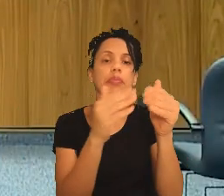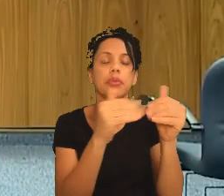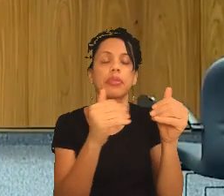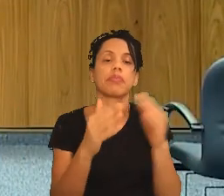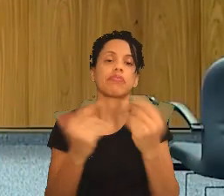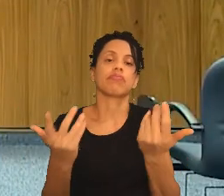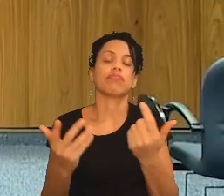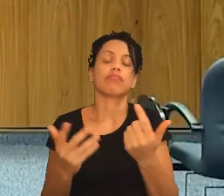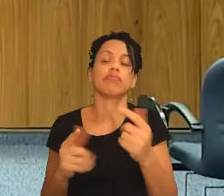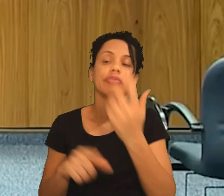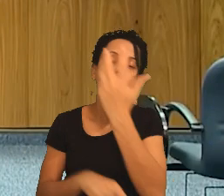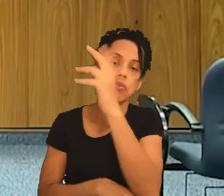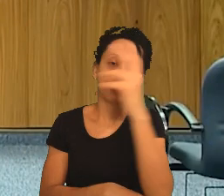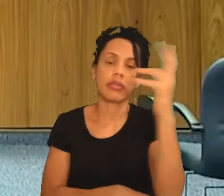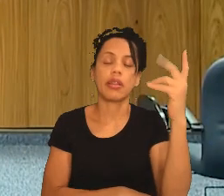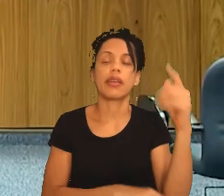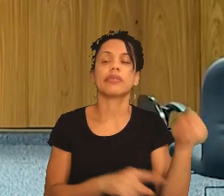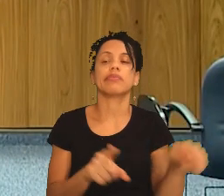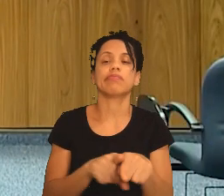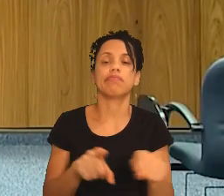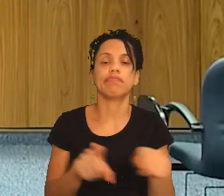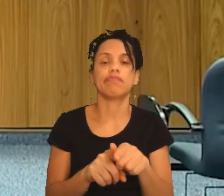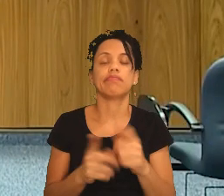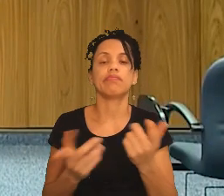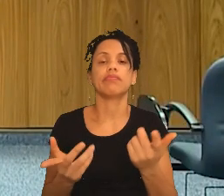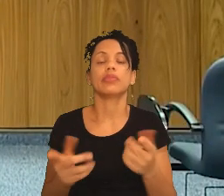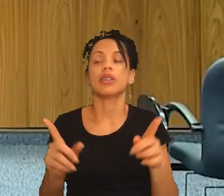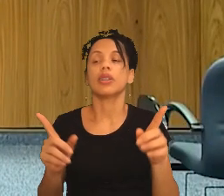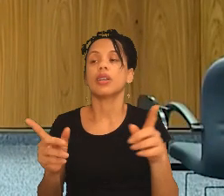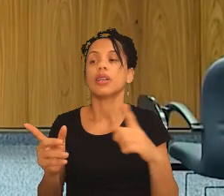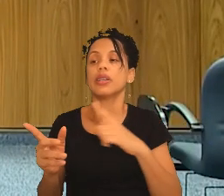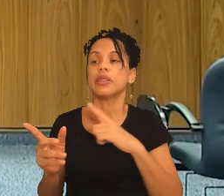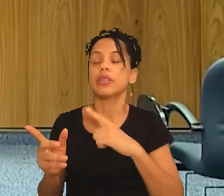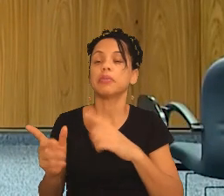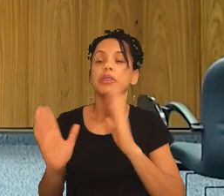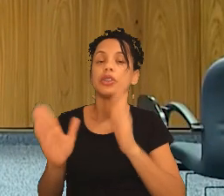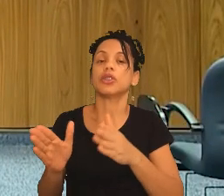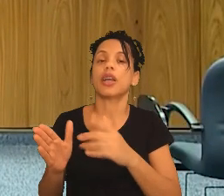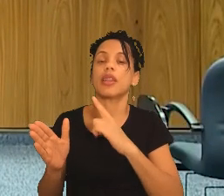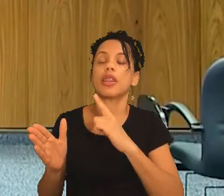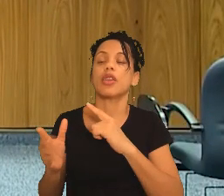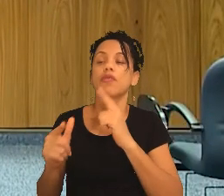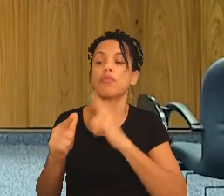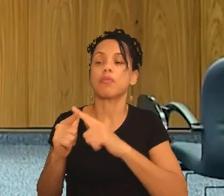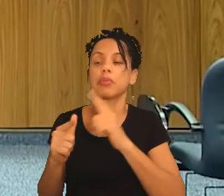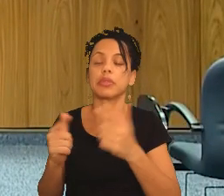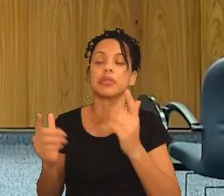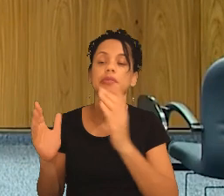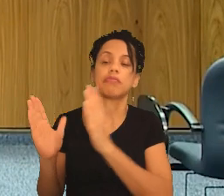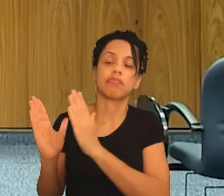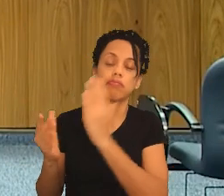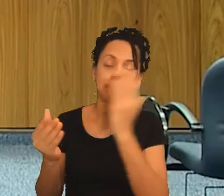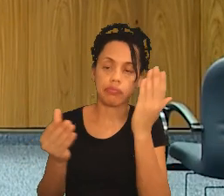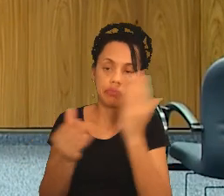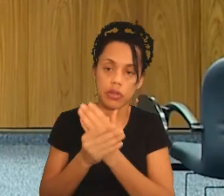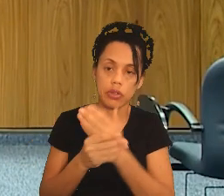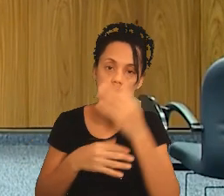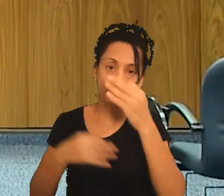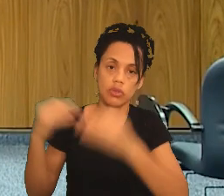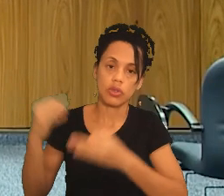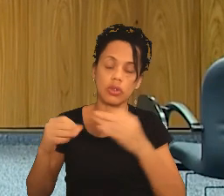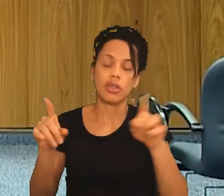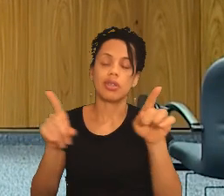língua, então há um leque de pedidos que é bem amplo, né? Questões ambientais também que